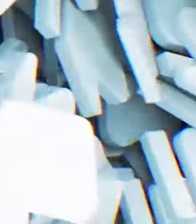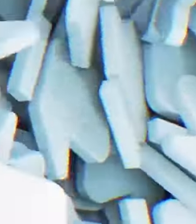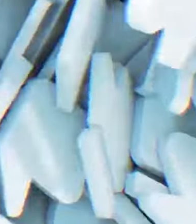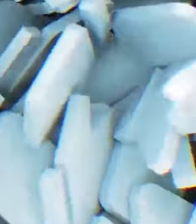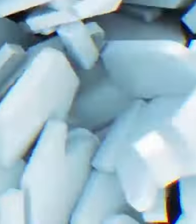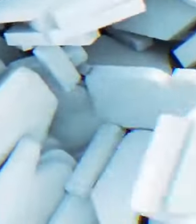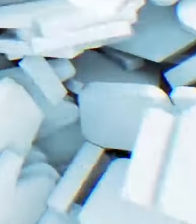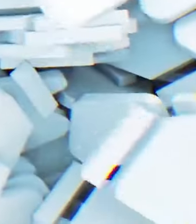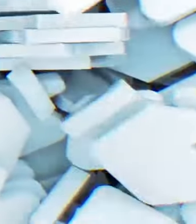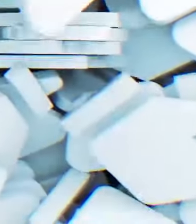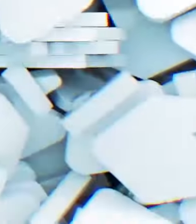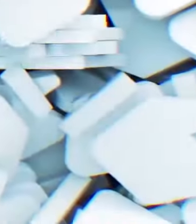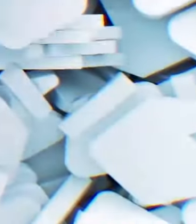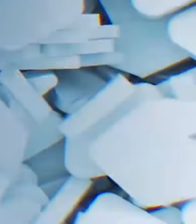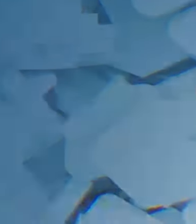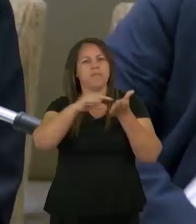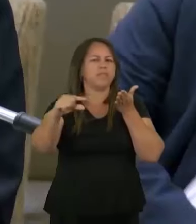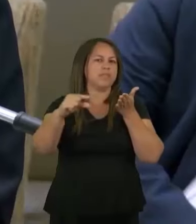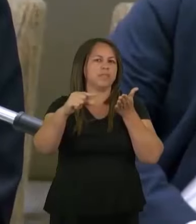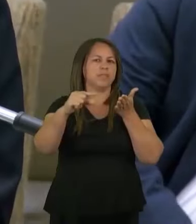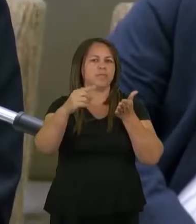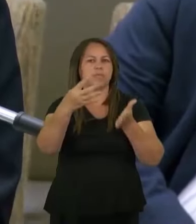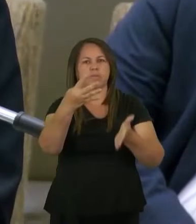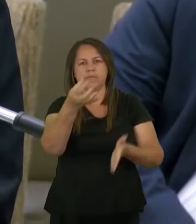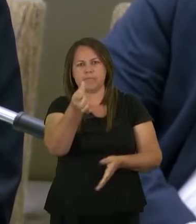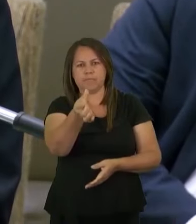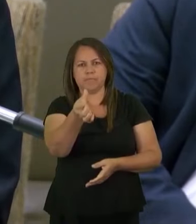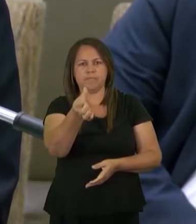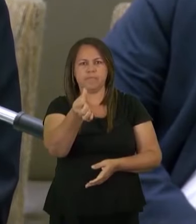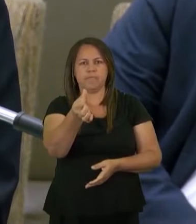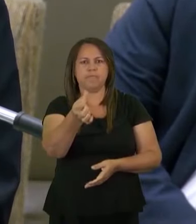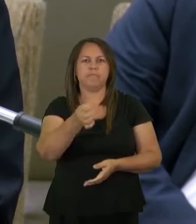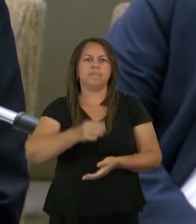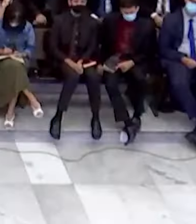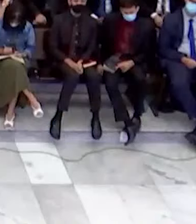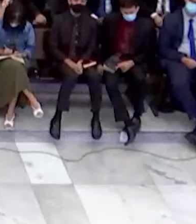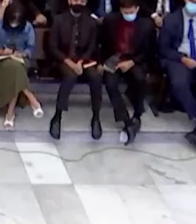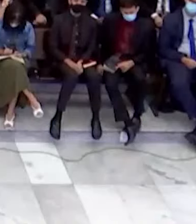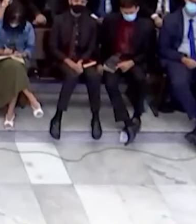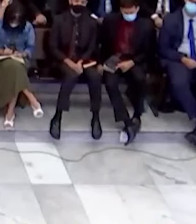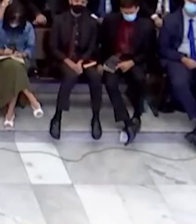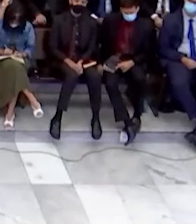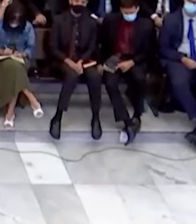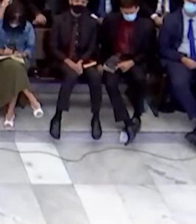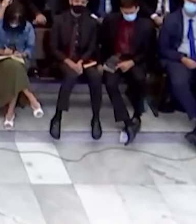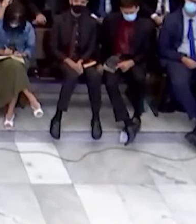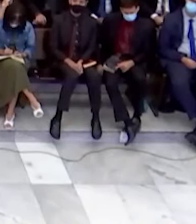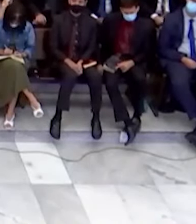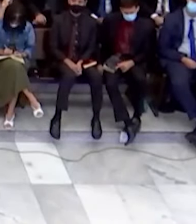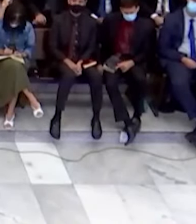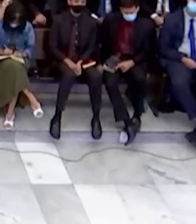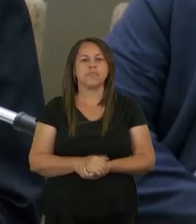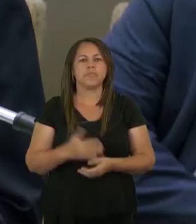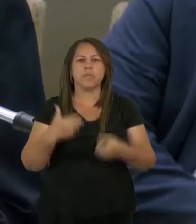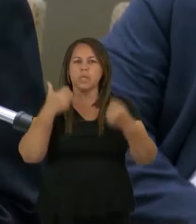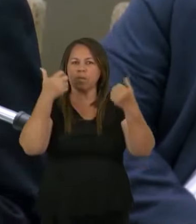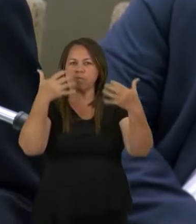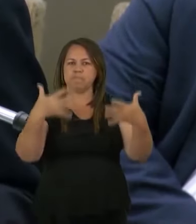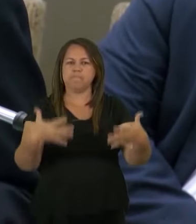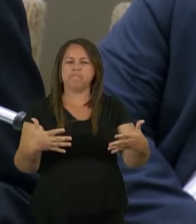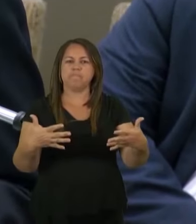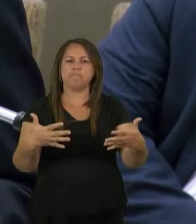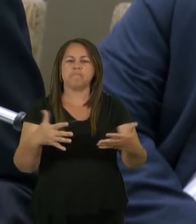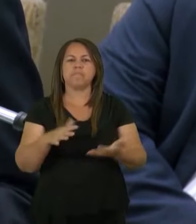Lucas capítulo 8, versículo de número 46. Diz assim a palavra de